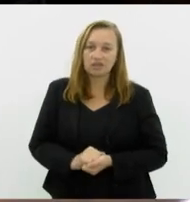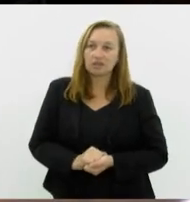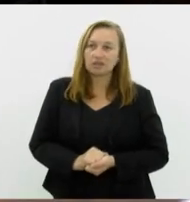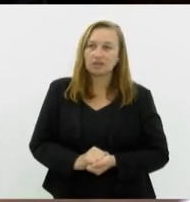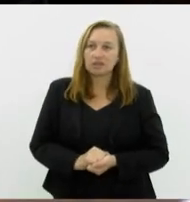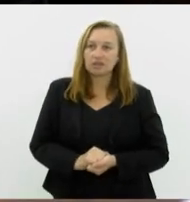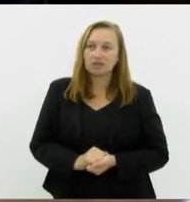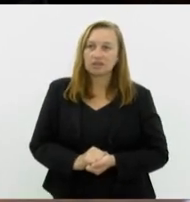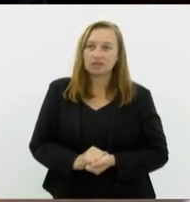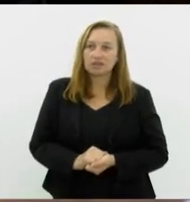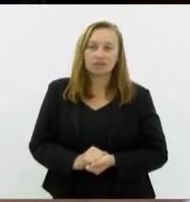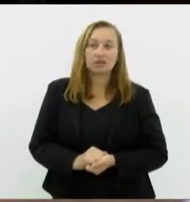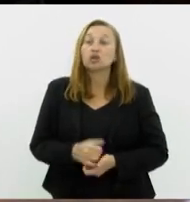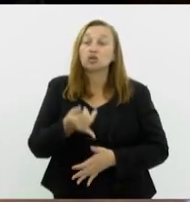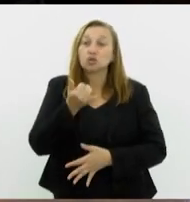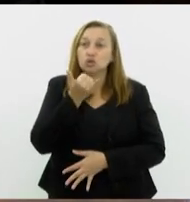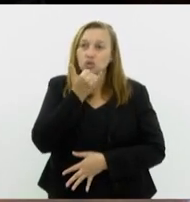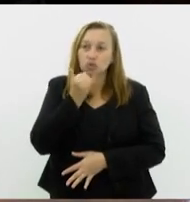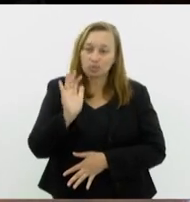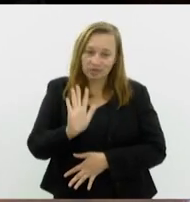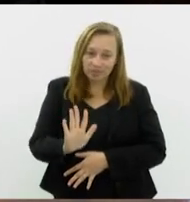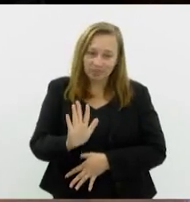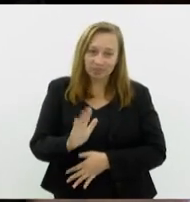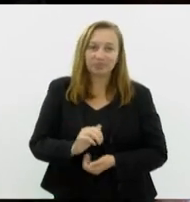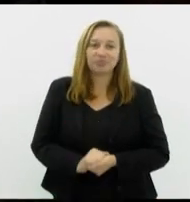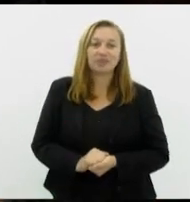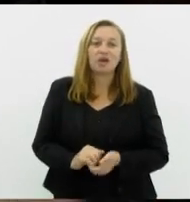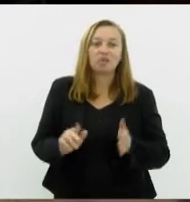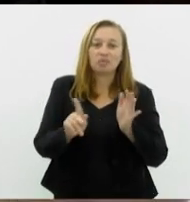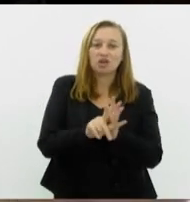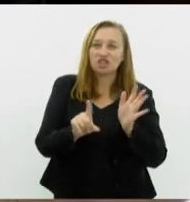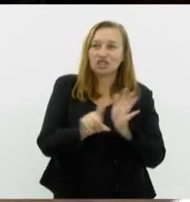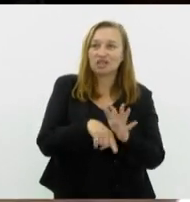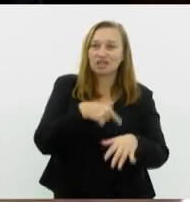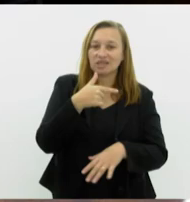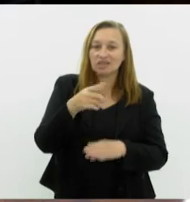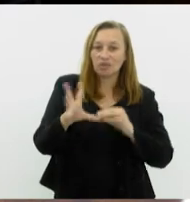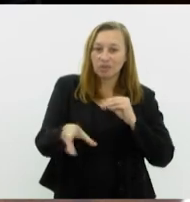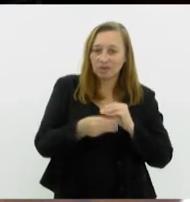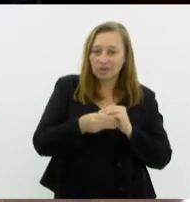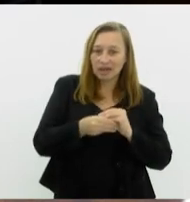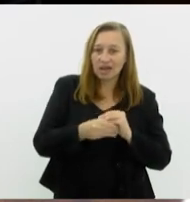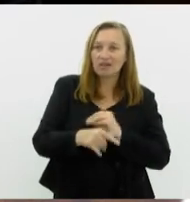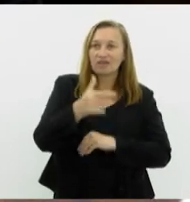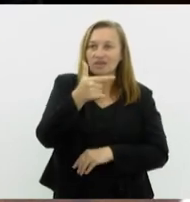de autoria... Não, desculpe, projeto de lei complementar